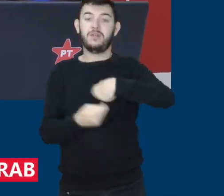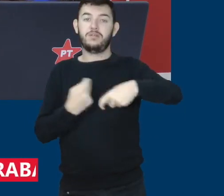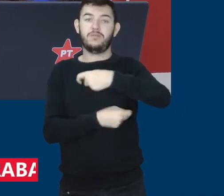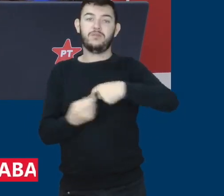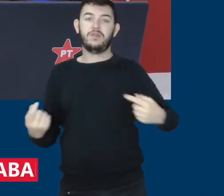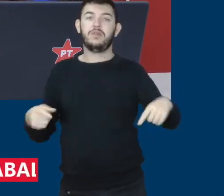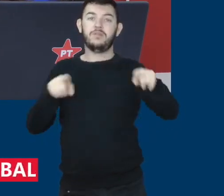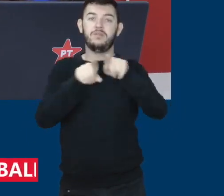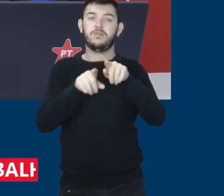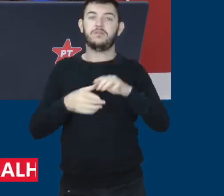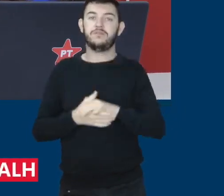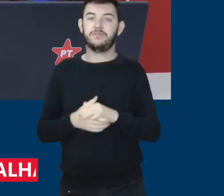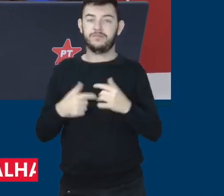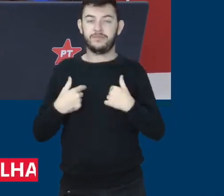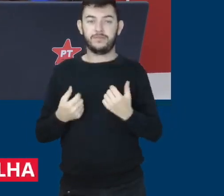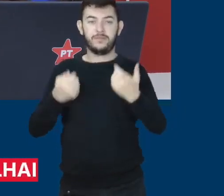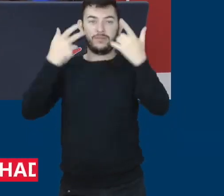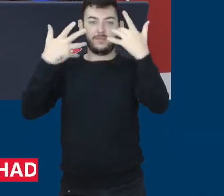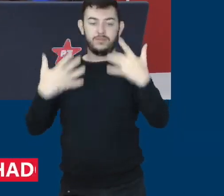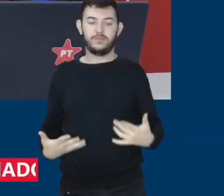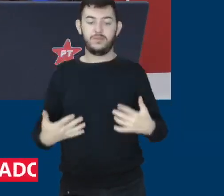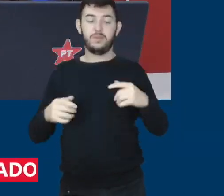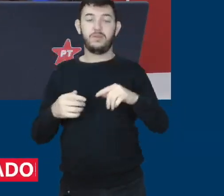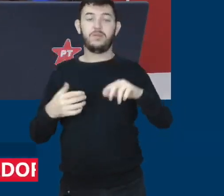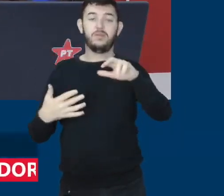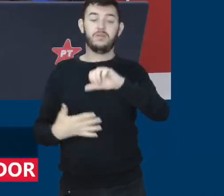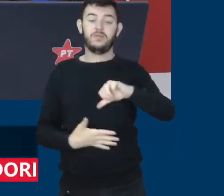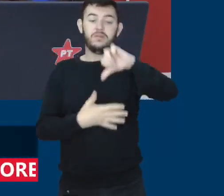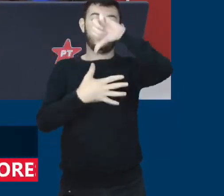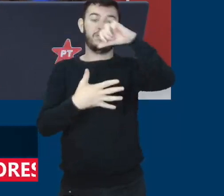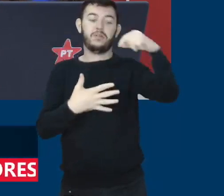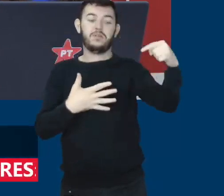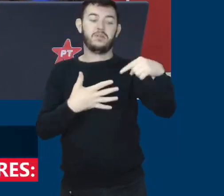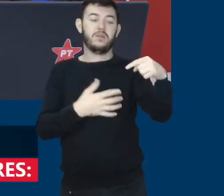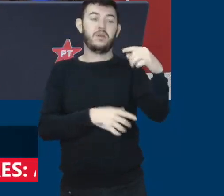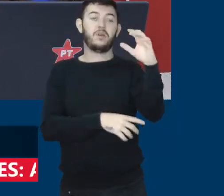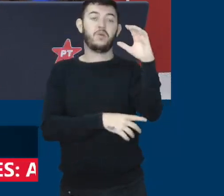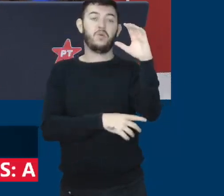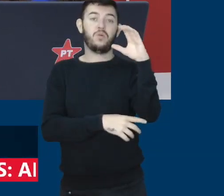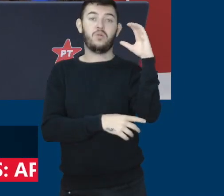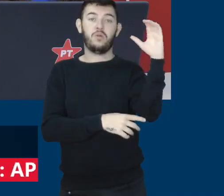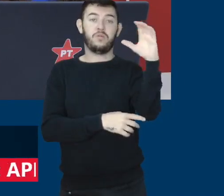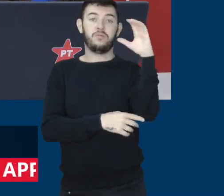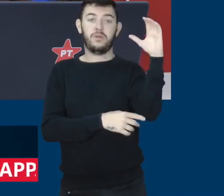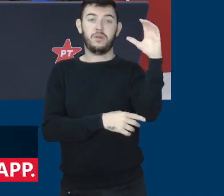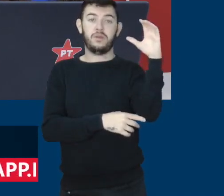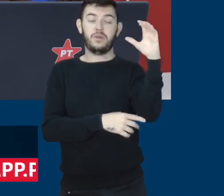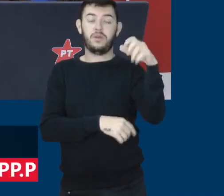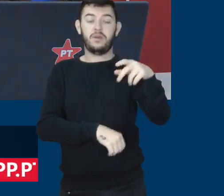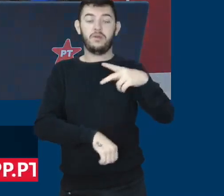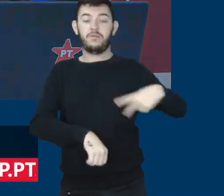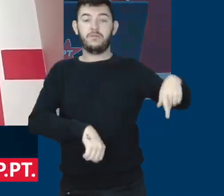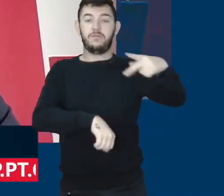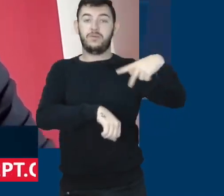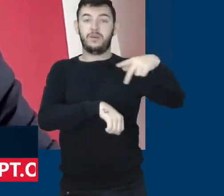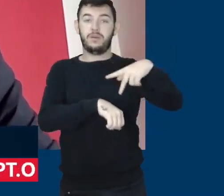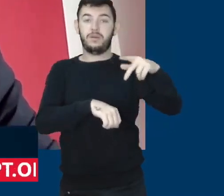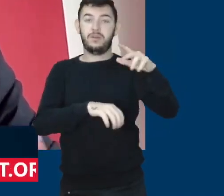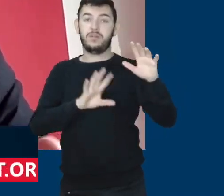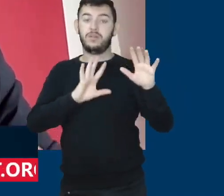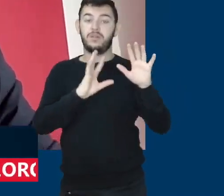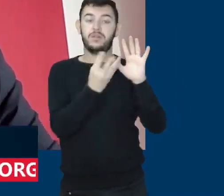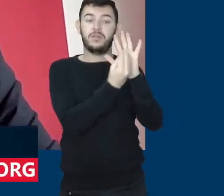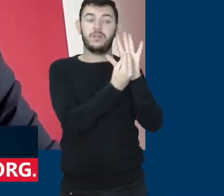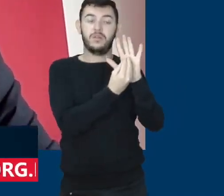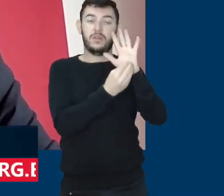Vou começar, então, pela Colômbia. A Colômbia, além de ser um país amazônico, hoje tem um governo, eu